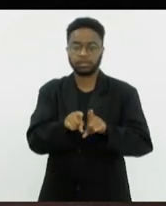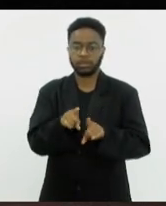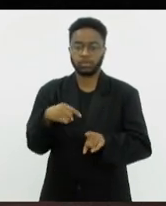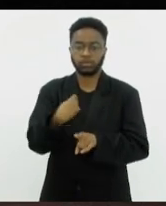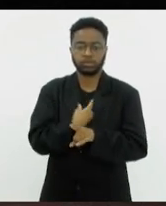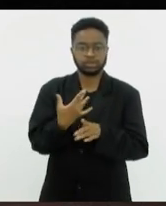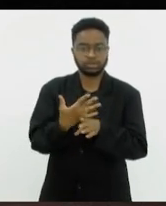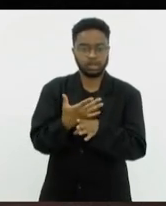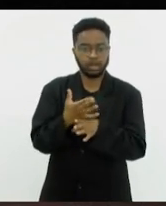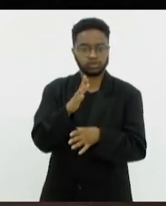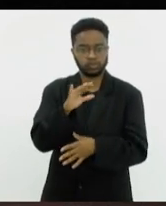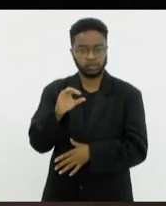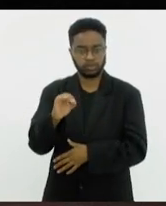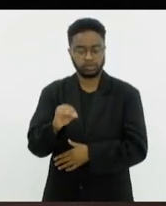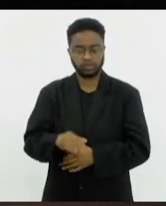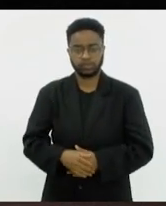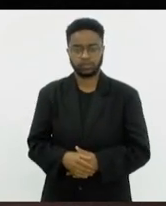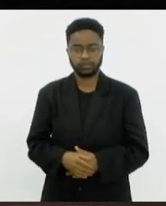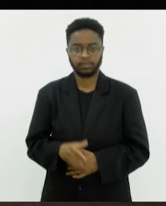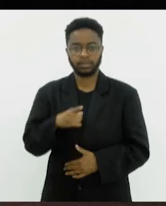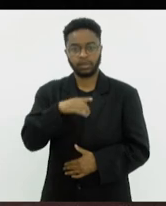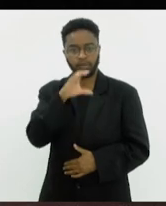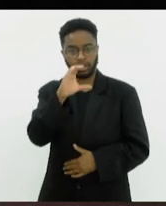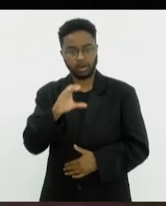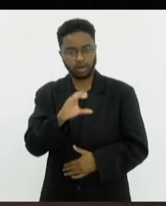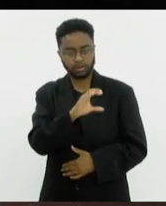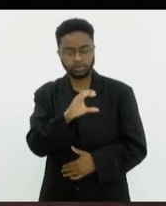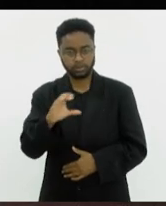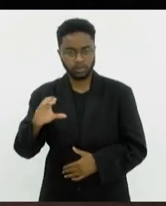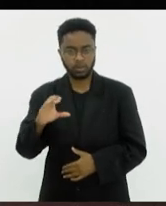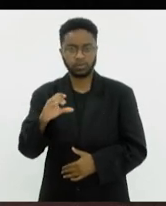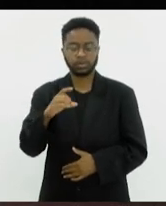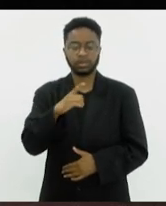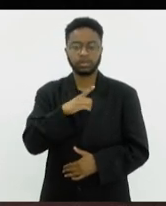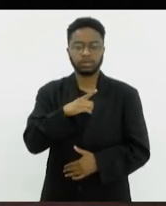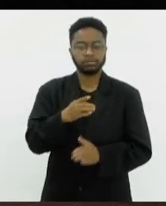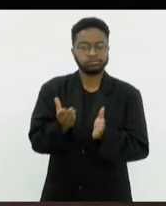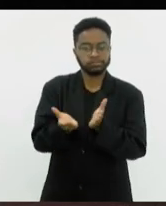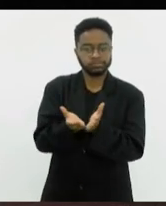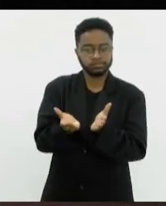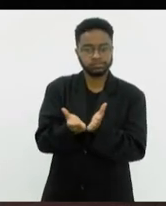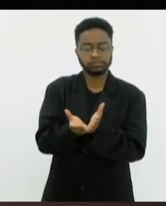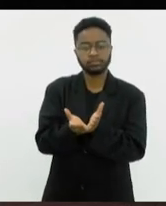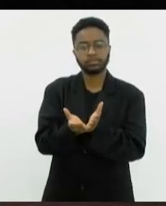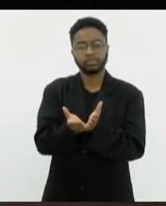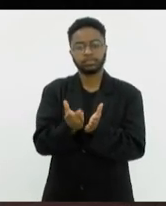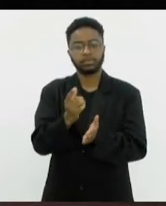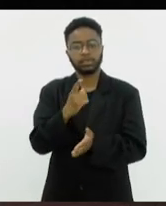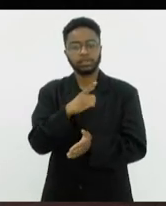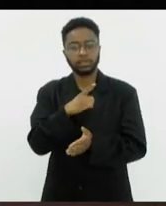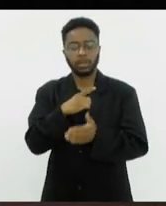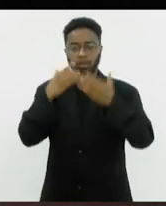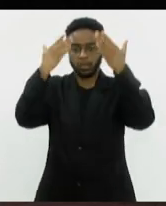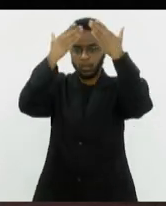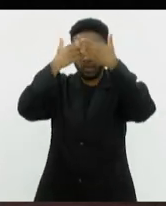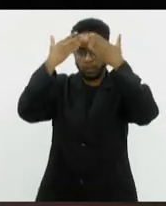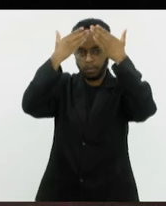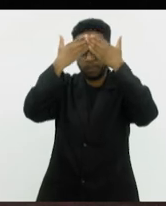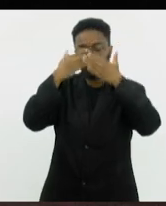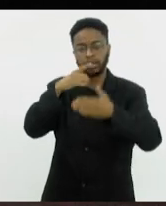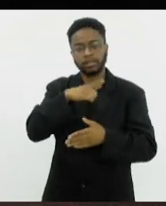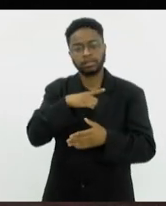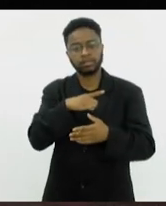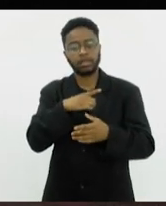cidade? O catolicismo, o protestantismo, o umbandismo,